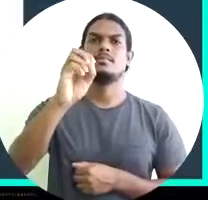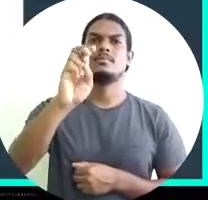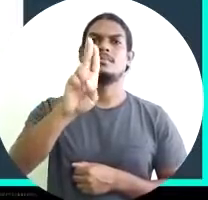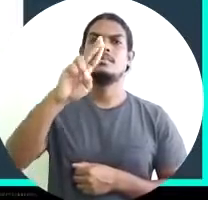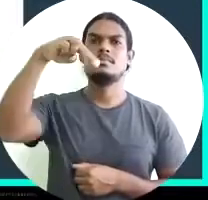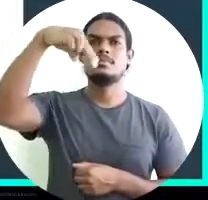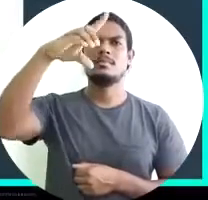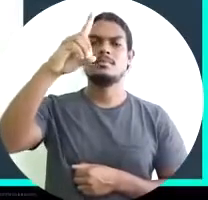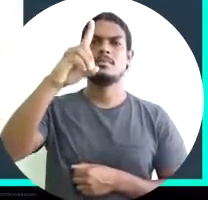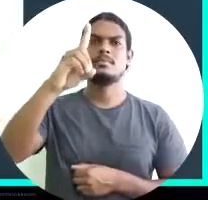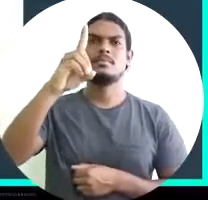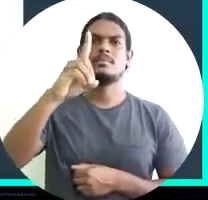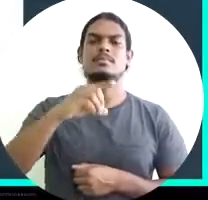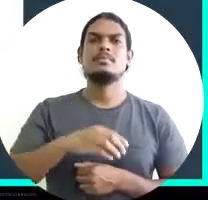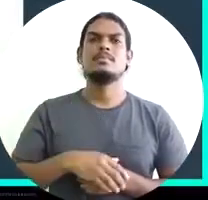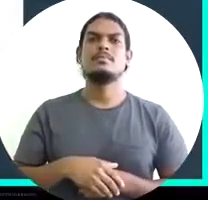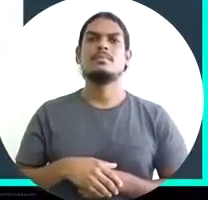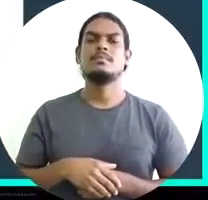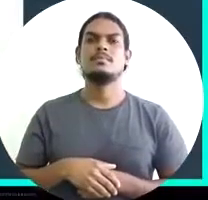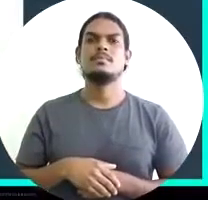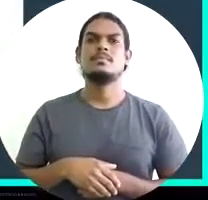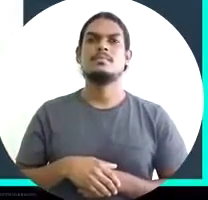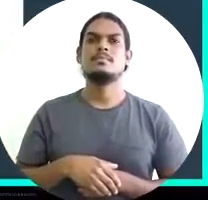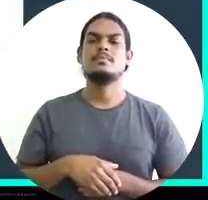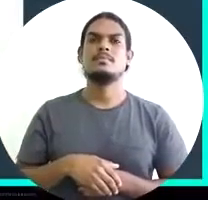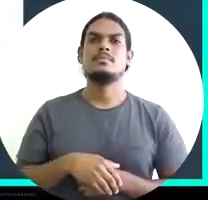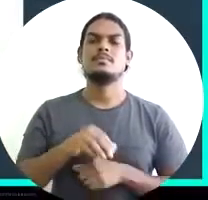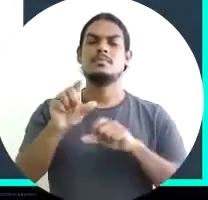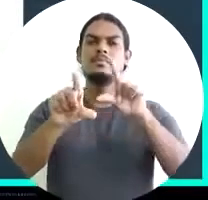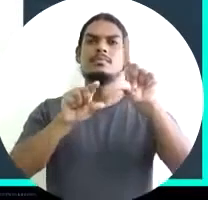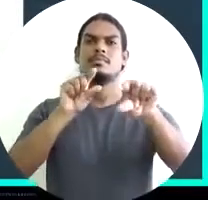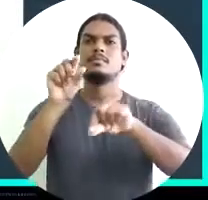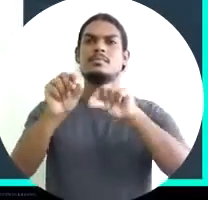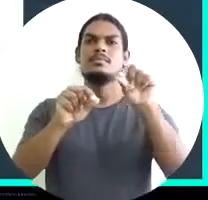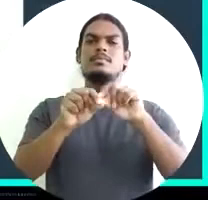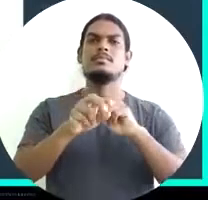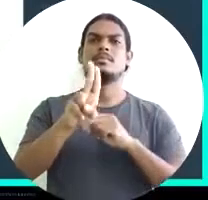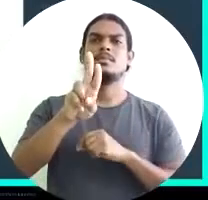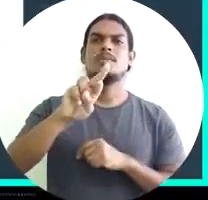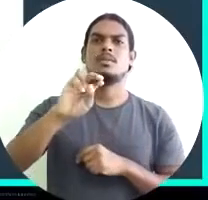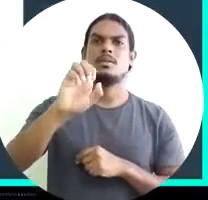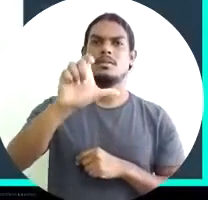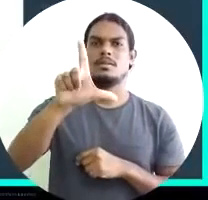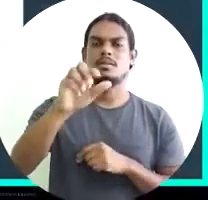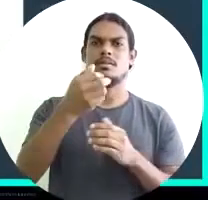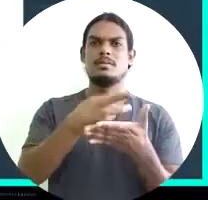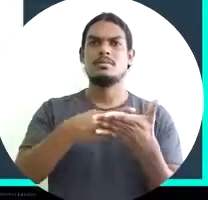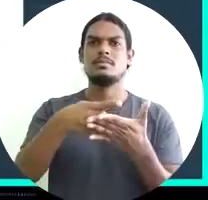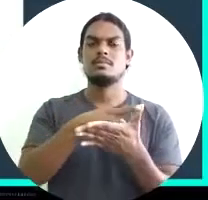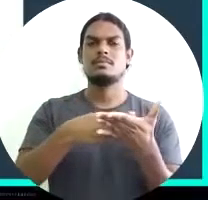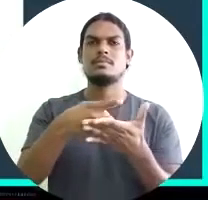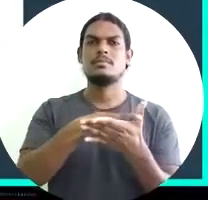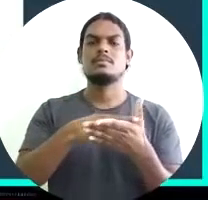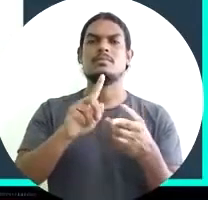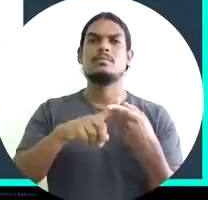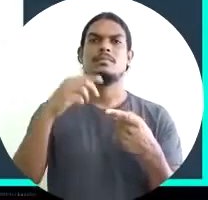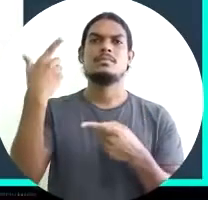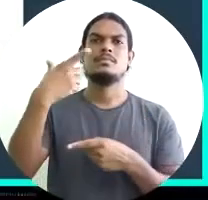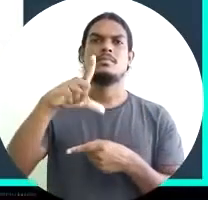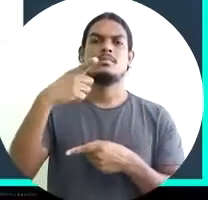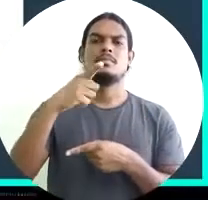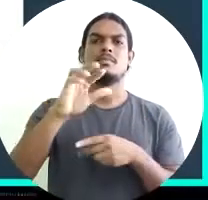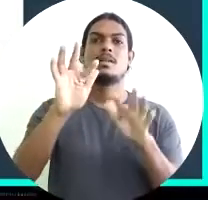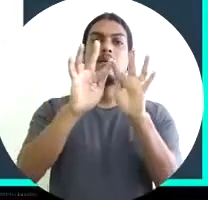definido cor, foi definida a URL da imagem, a propriedade de repetição, a forma